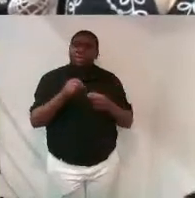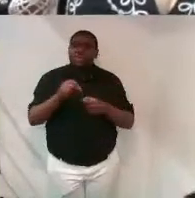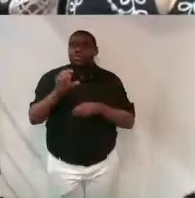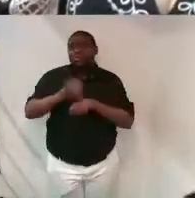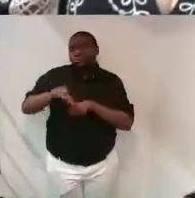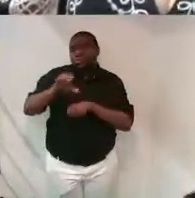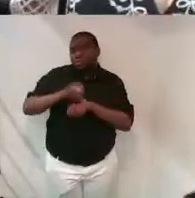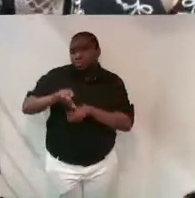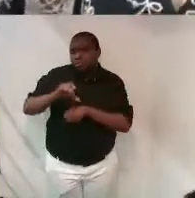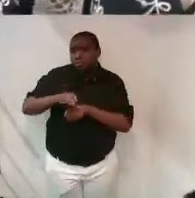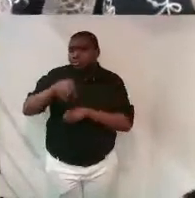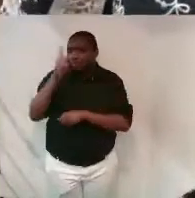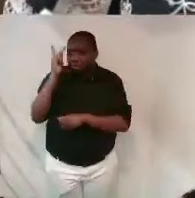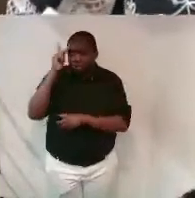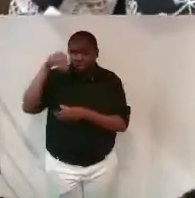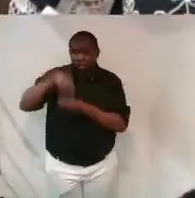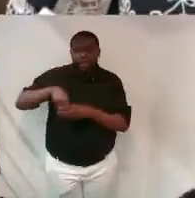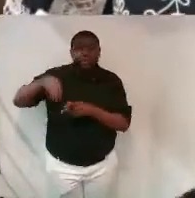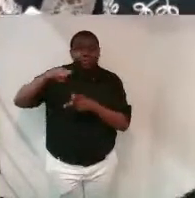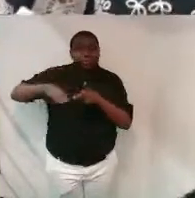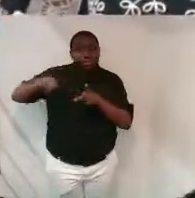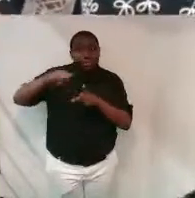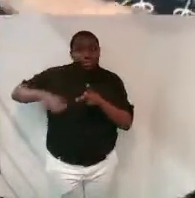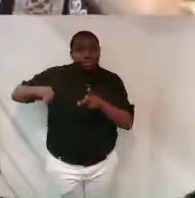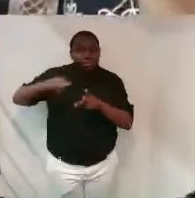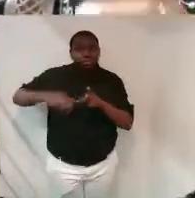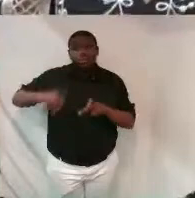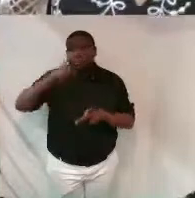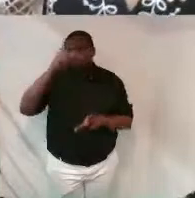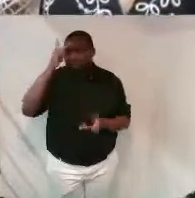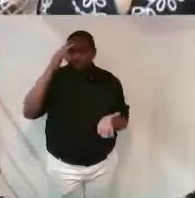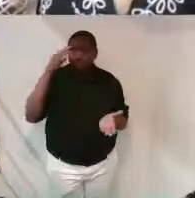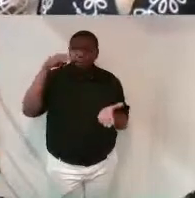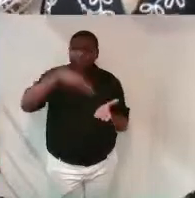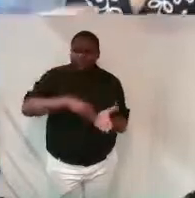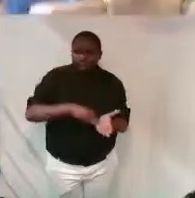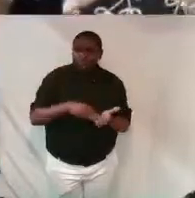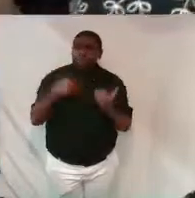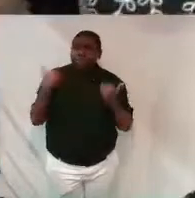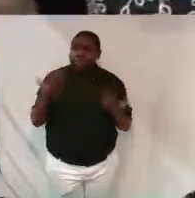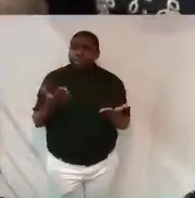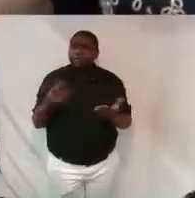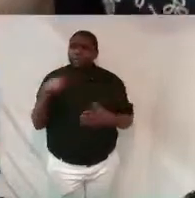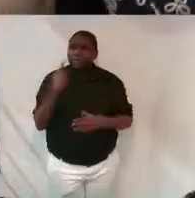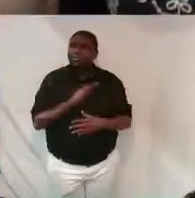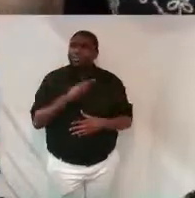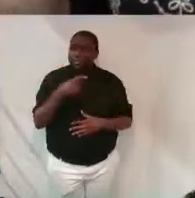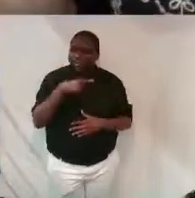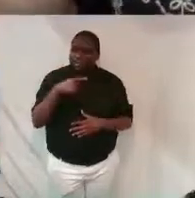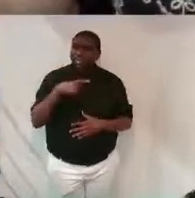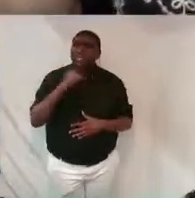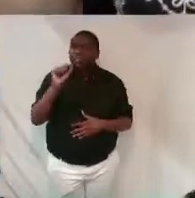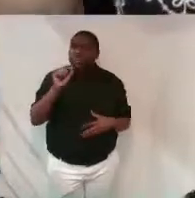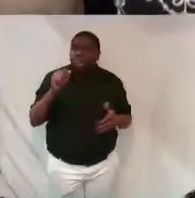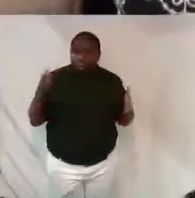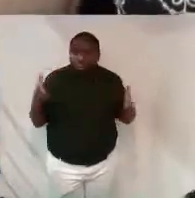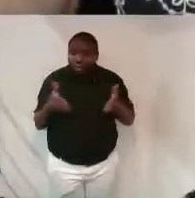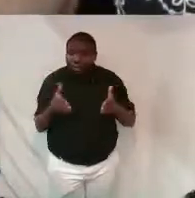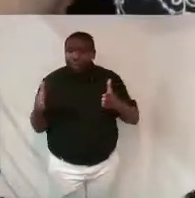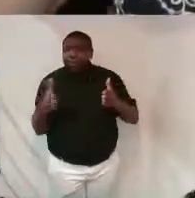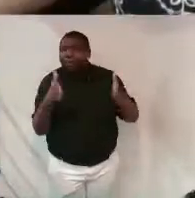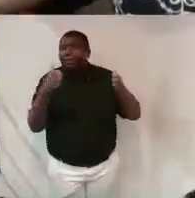aos integrantes do Ministério Público, tanto membro quanto integrantes. Então, nós teremos aí um longo caminho